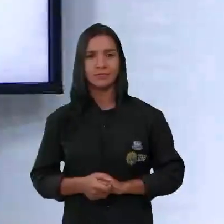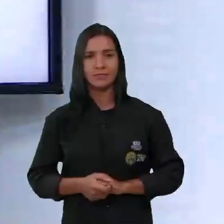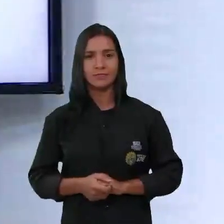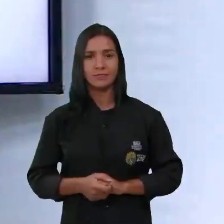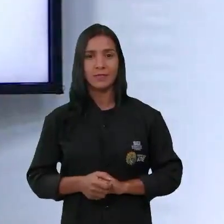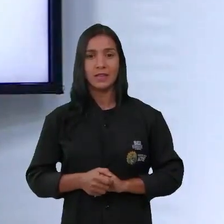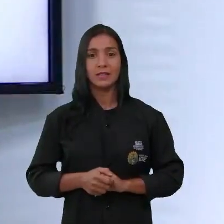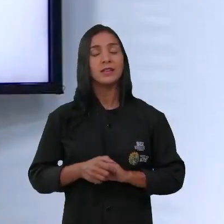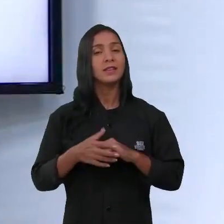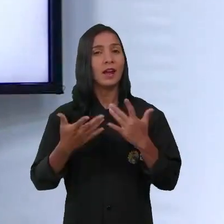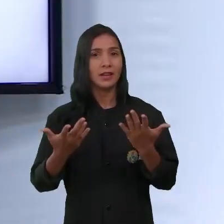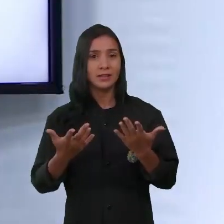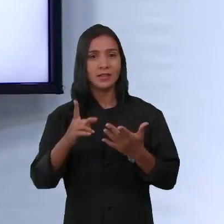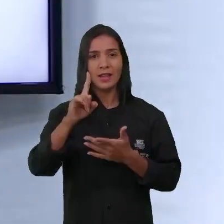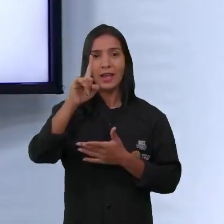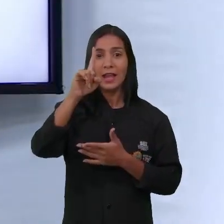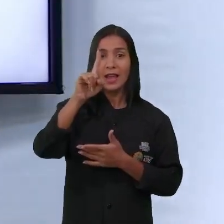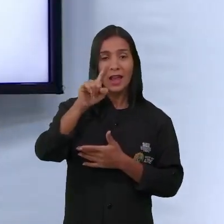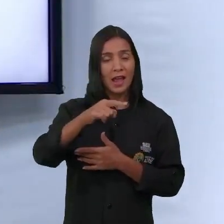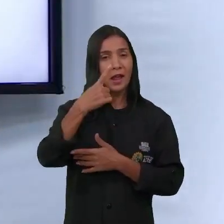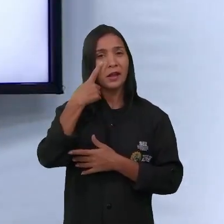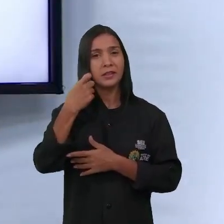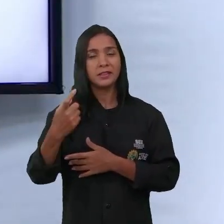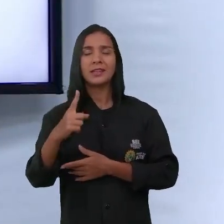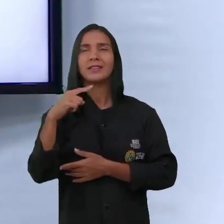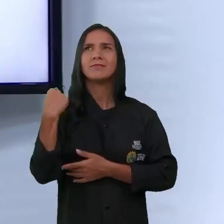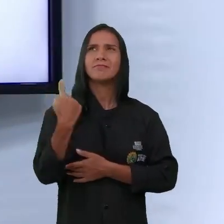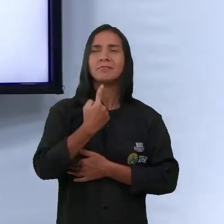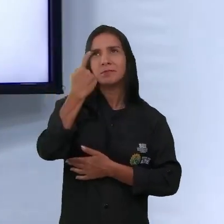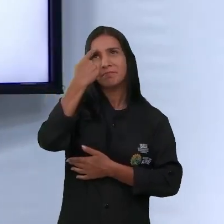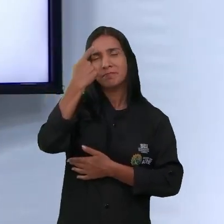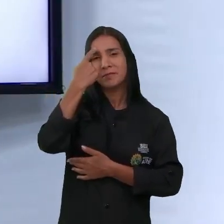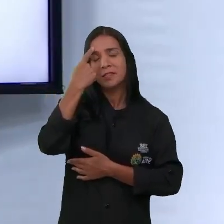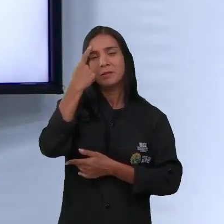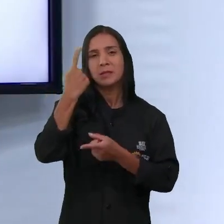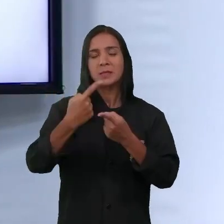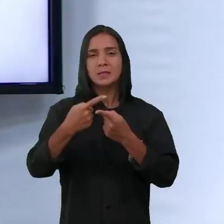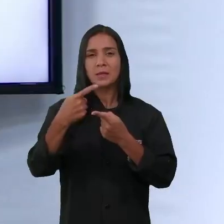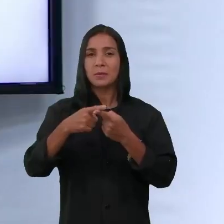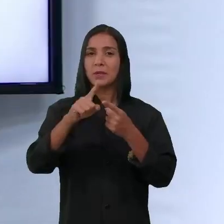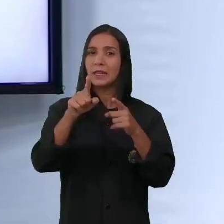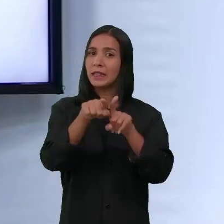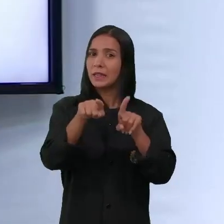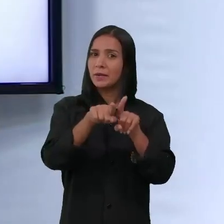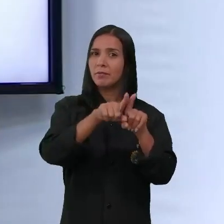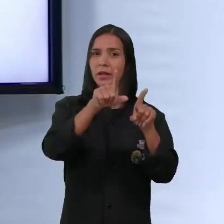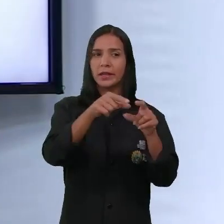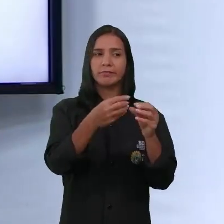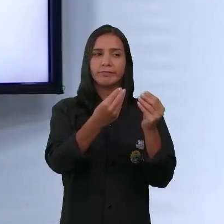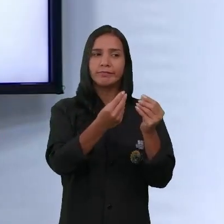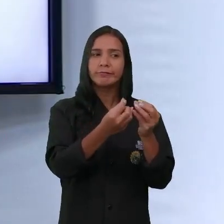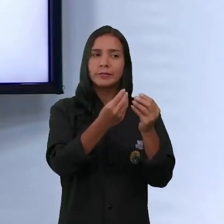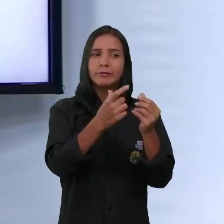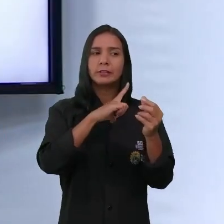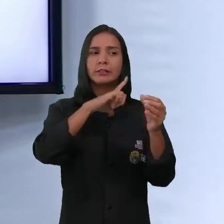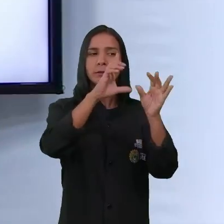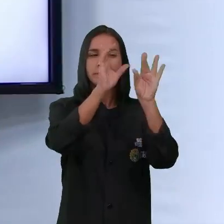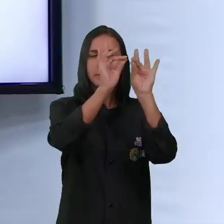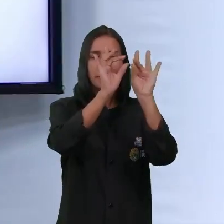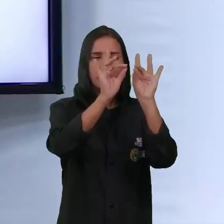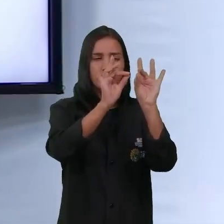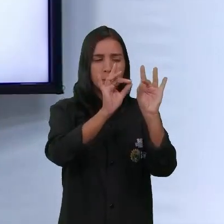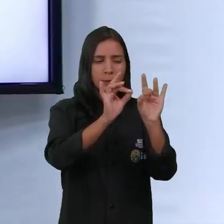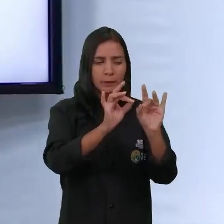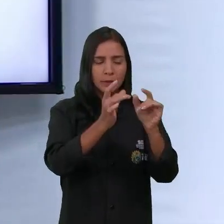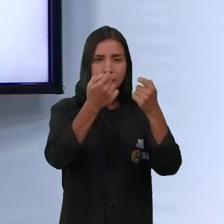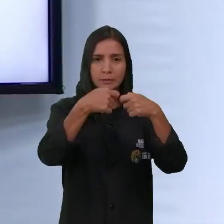Ou seja, é um caso bastante interessante, um caso bastante delicado, que conflita,